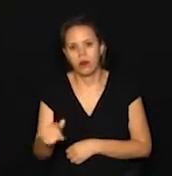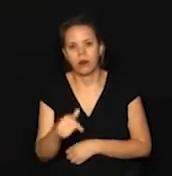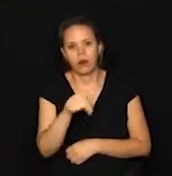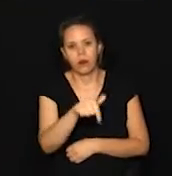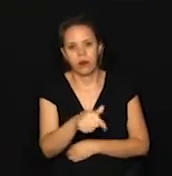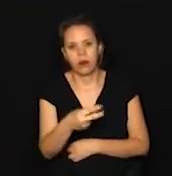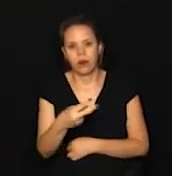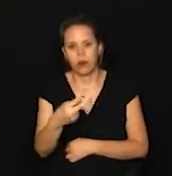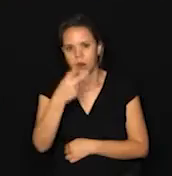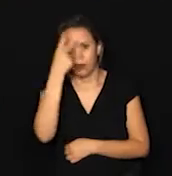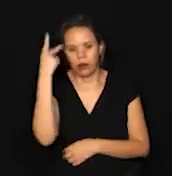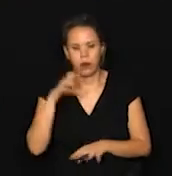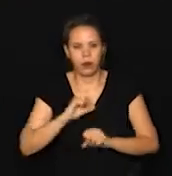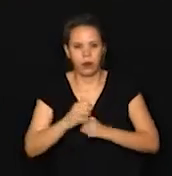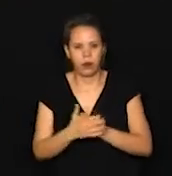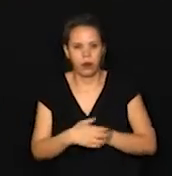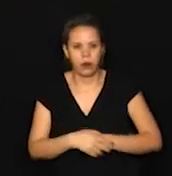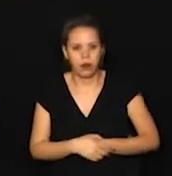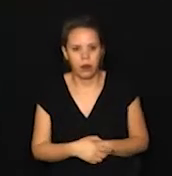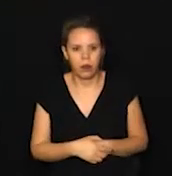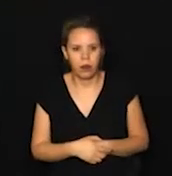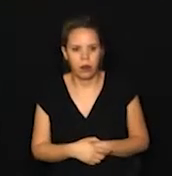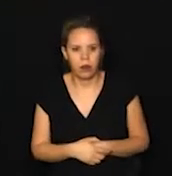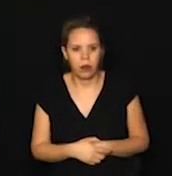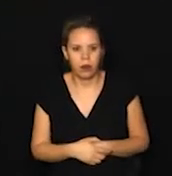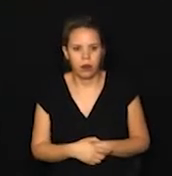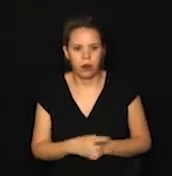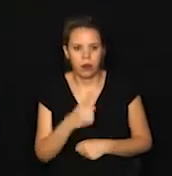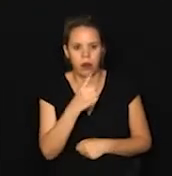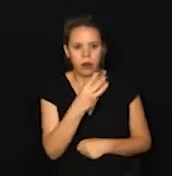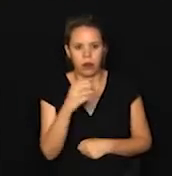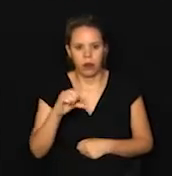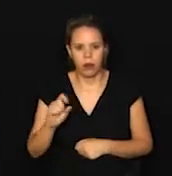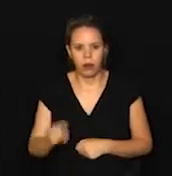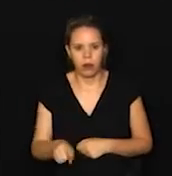4.657.702 casos da Covid-19, sendo